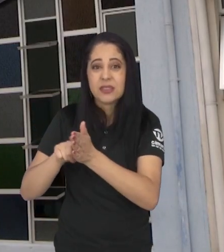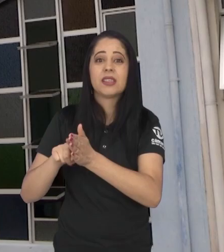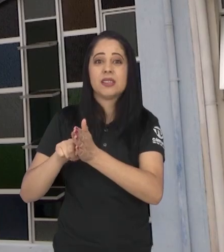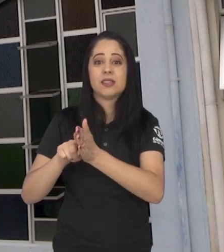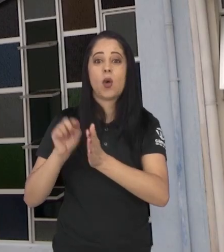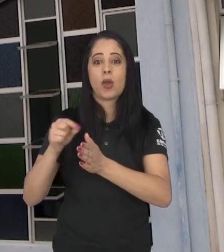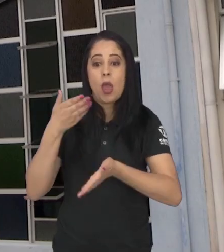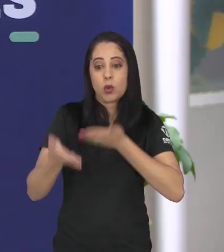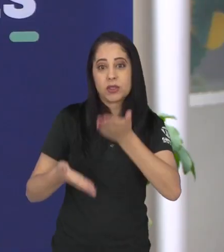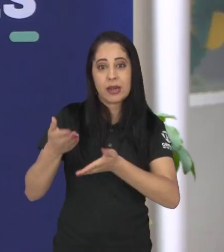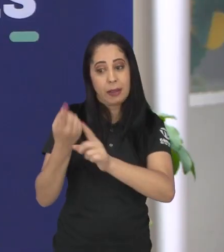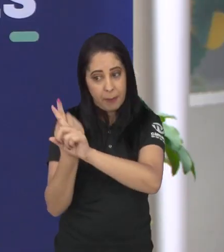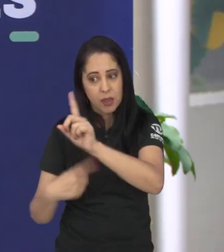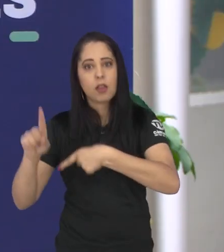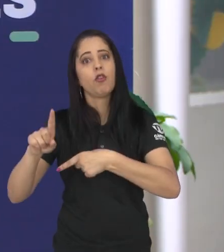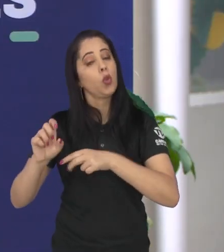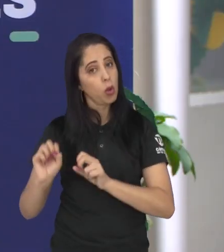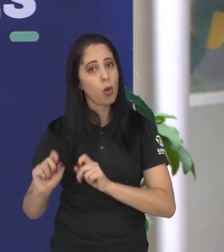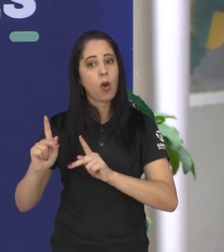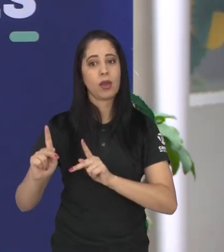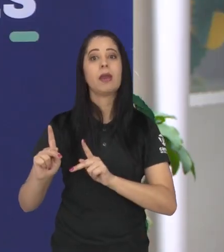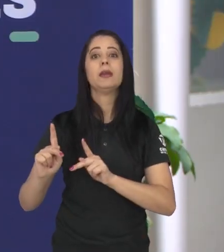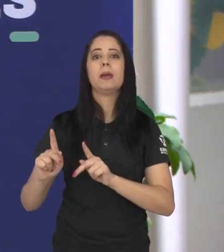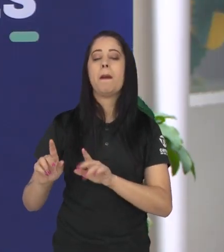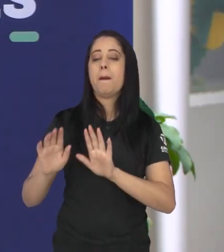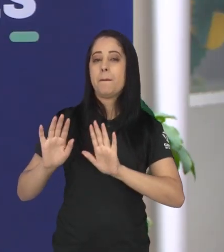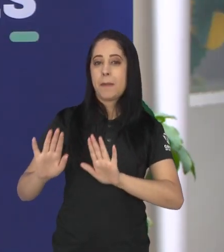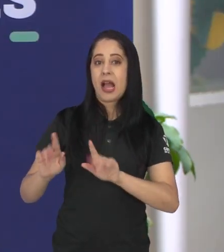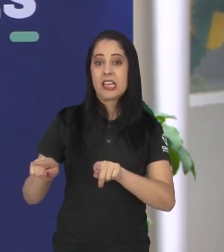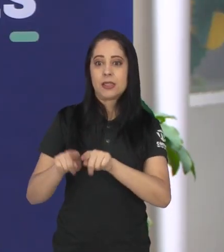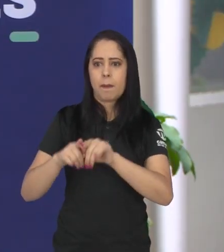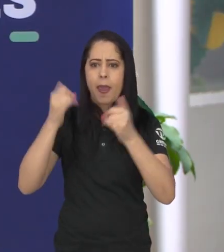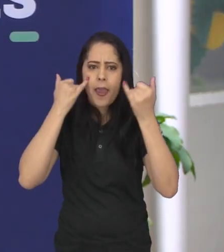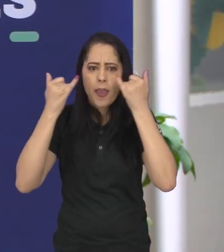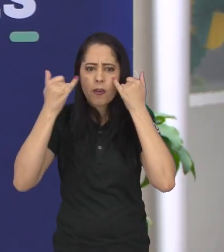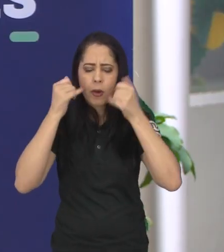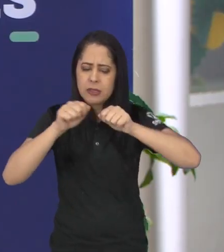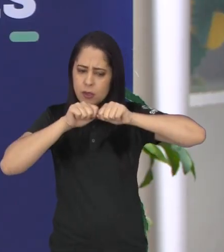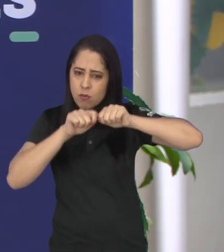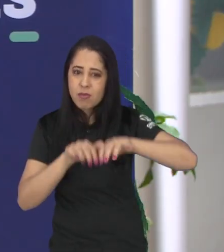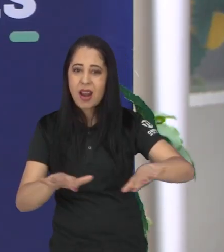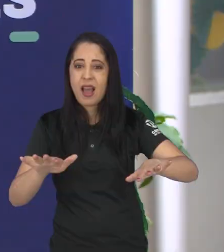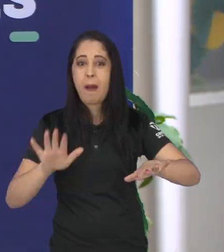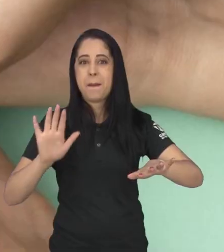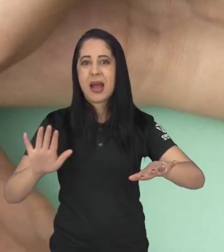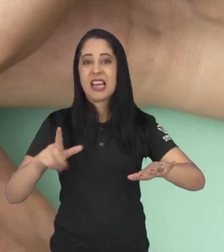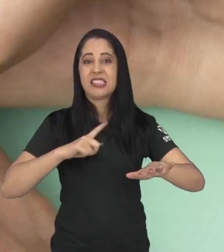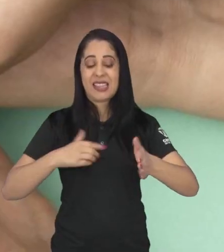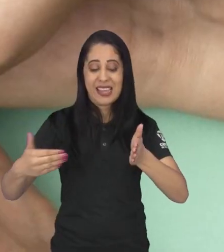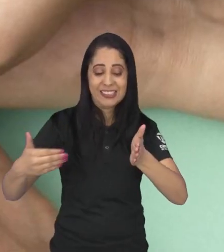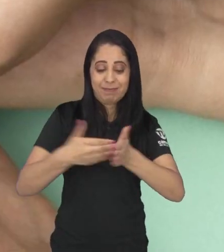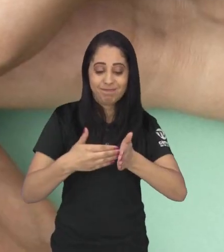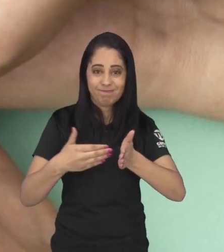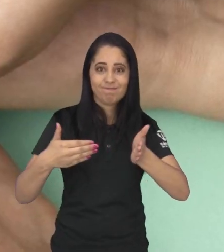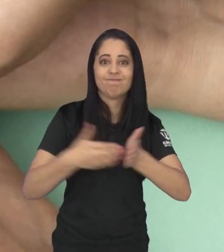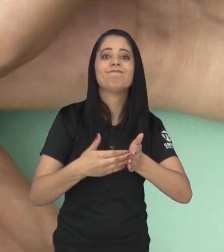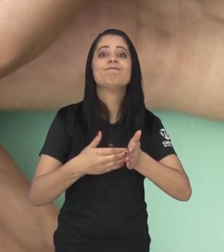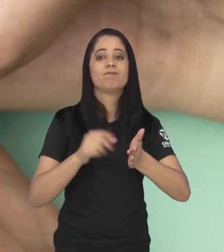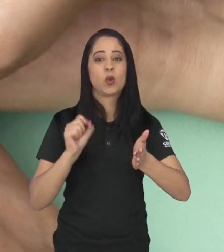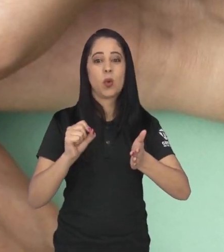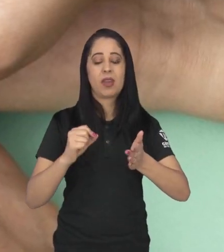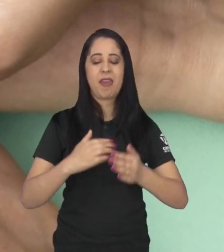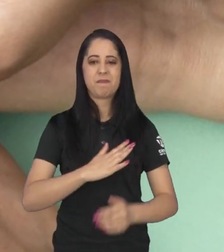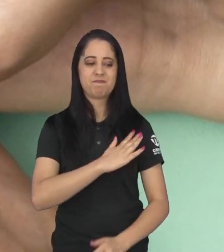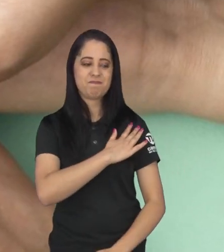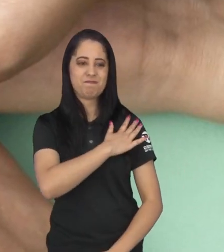dos tratamentos, dos métodos preventivos e principalmente da informação sobre a doença, uma barreira ainda difícil de